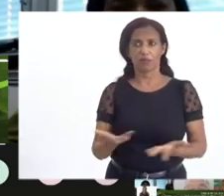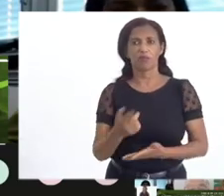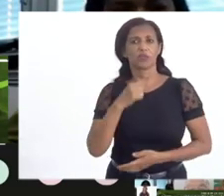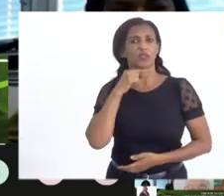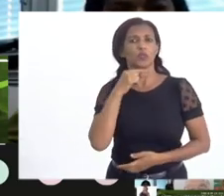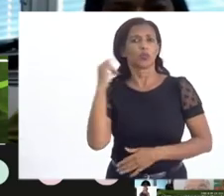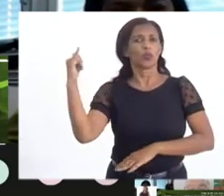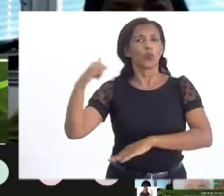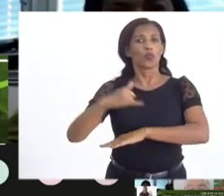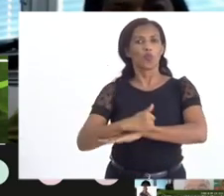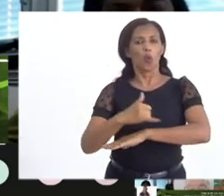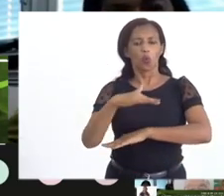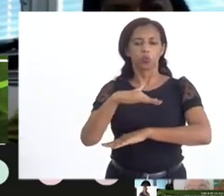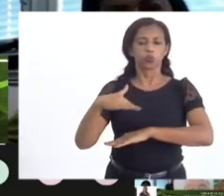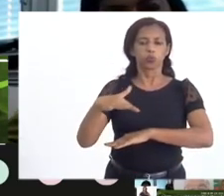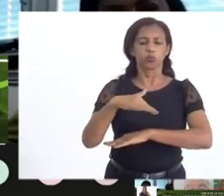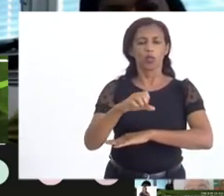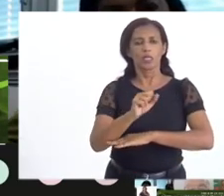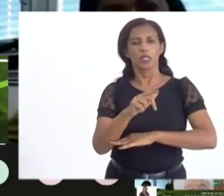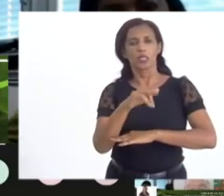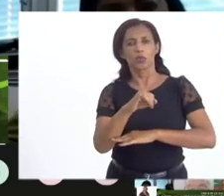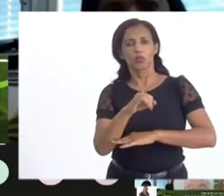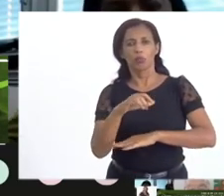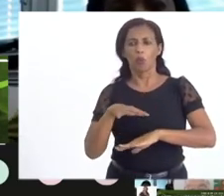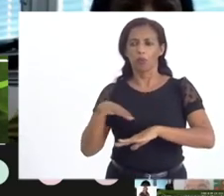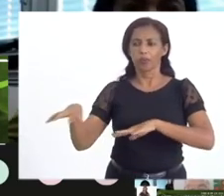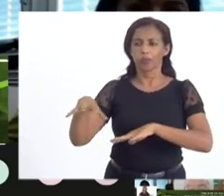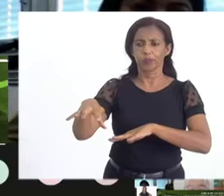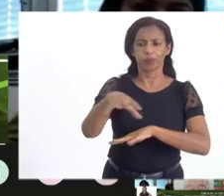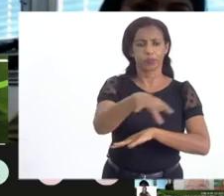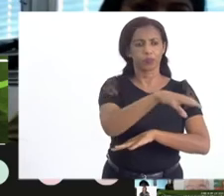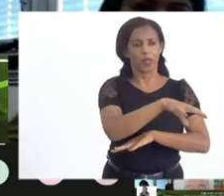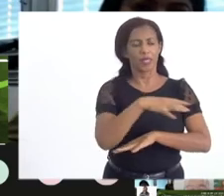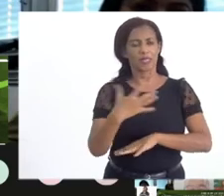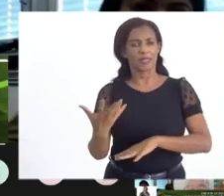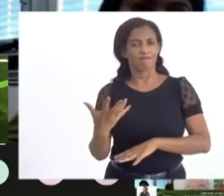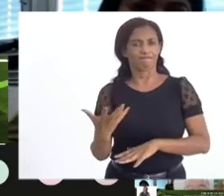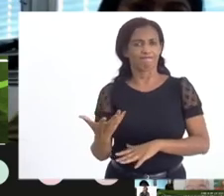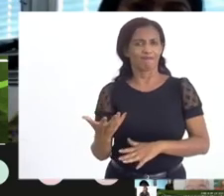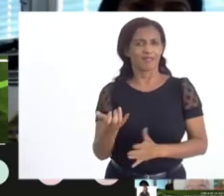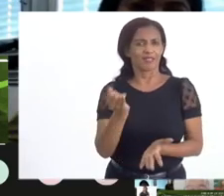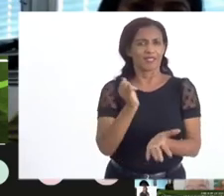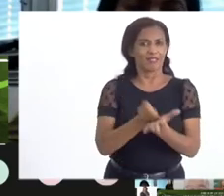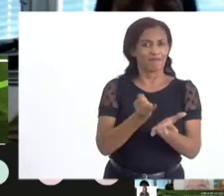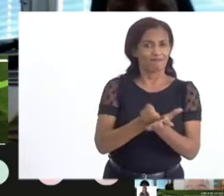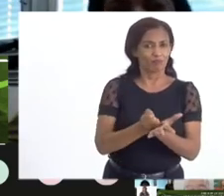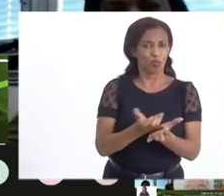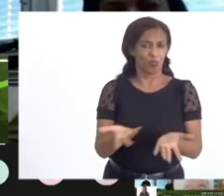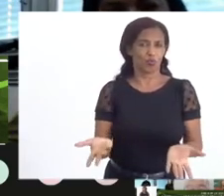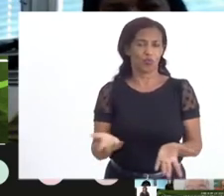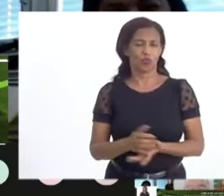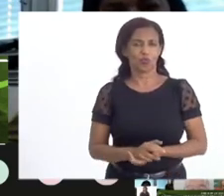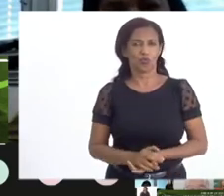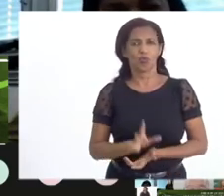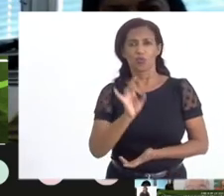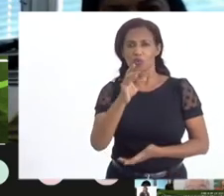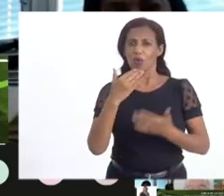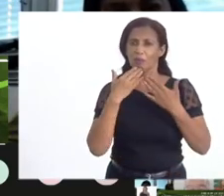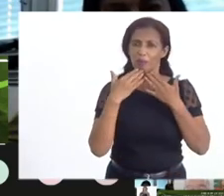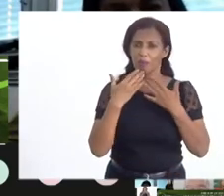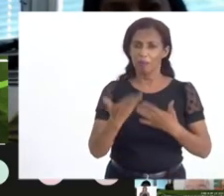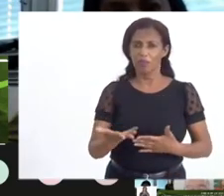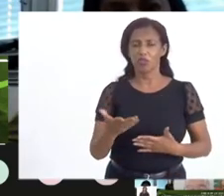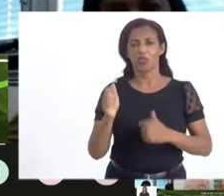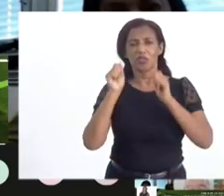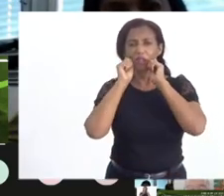consegue ter um voo regional entre Santos Dumont e os aeroportos regionais sem esse incentivo. Então, só para solicitar que